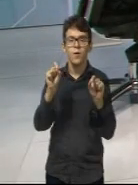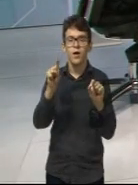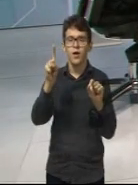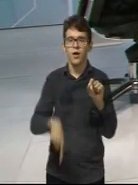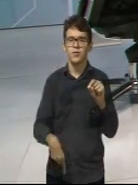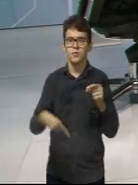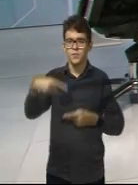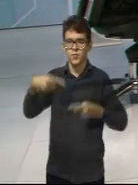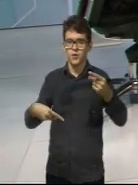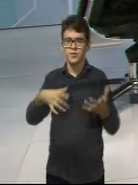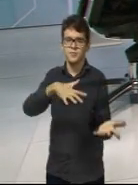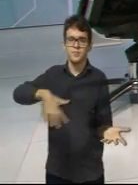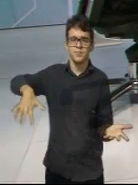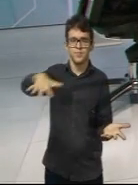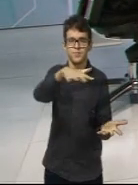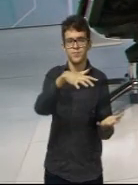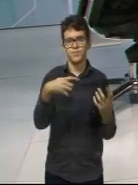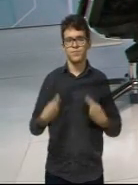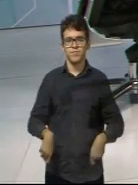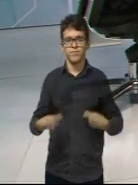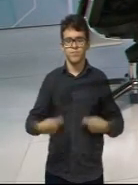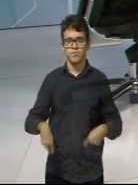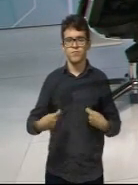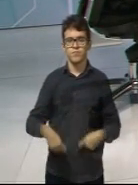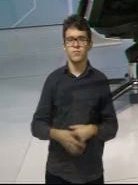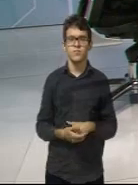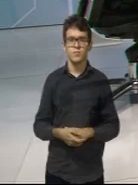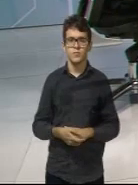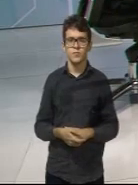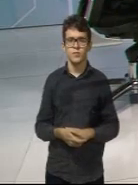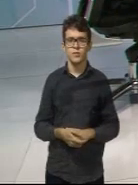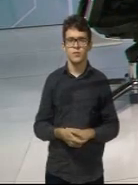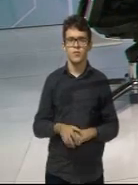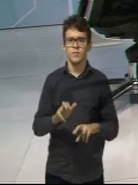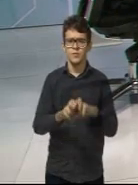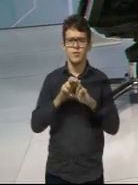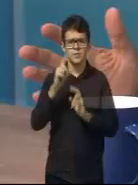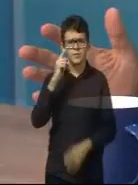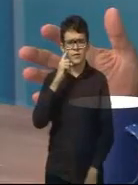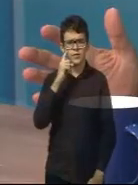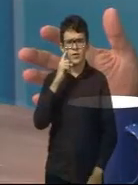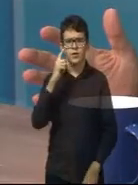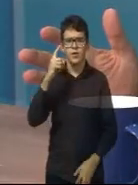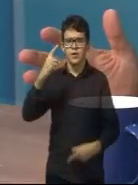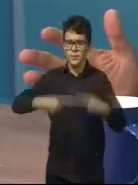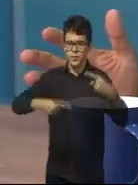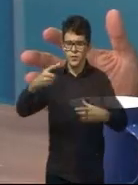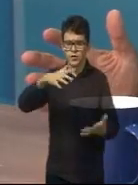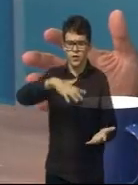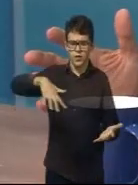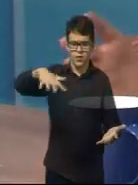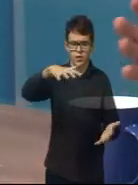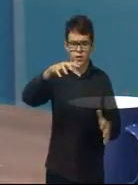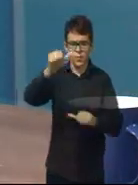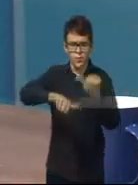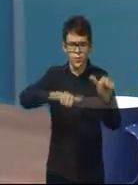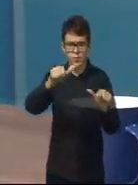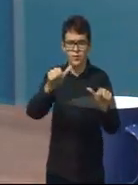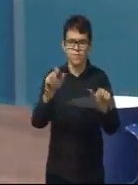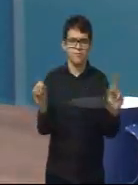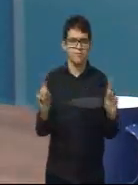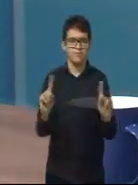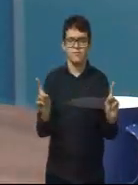se fazer no país. Falar que fizeram uma reforma política, que reforma política foi feita? Certo? Qual